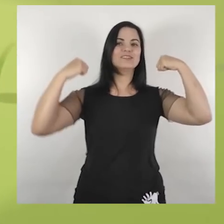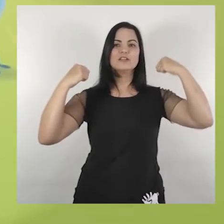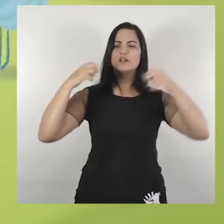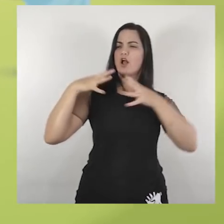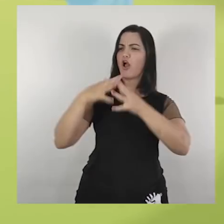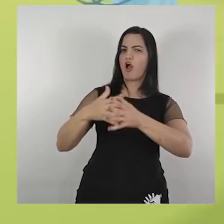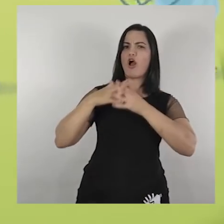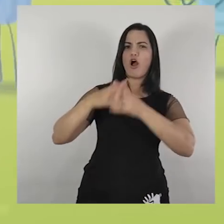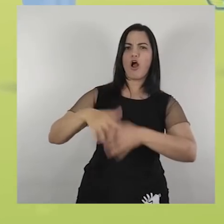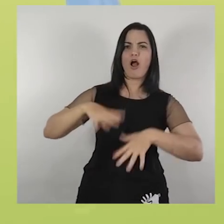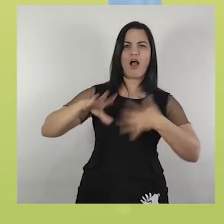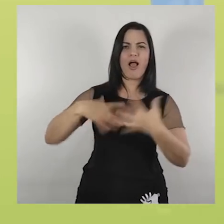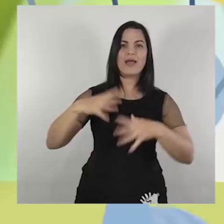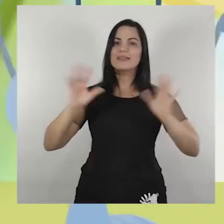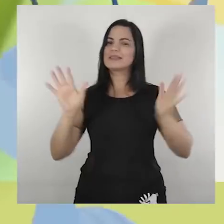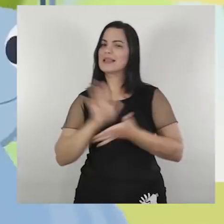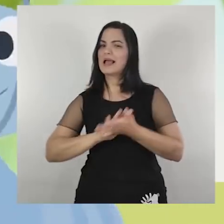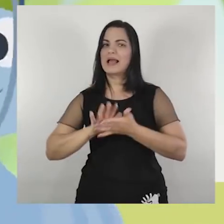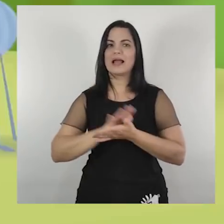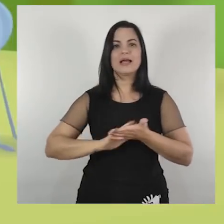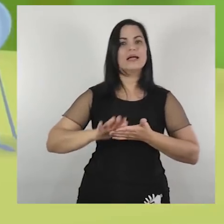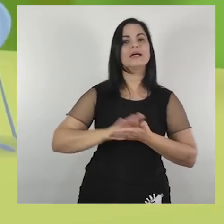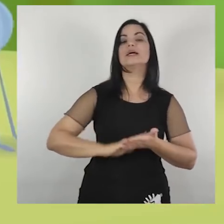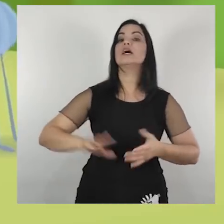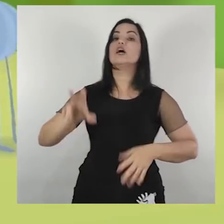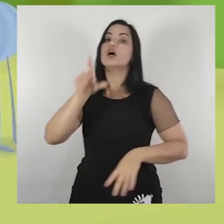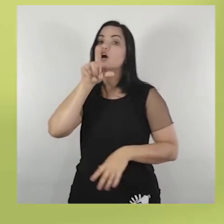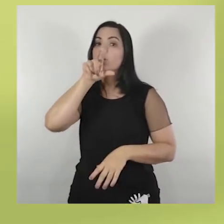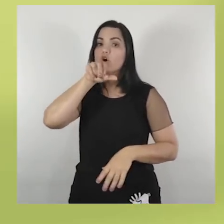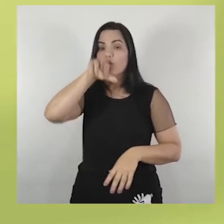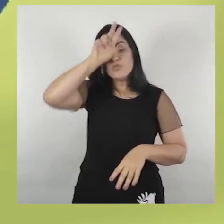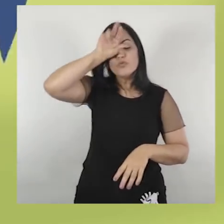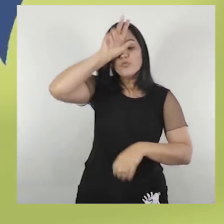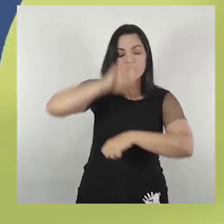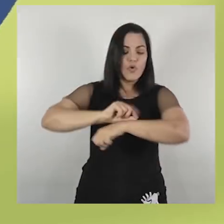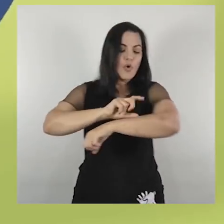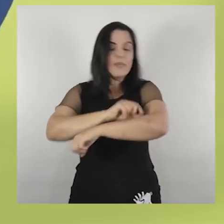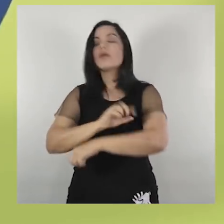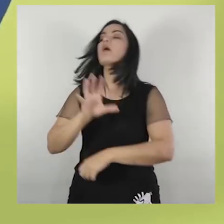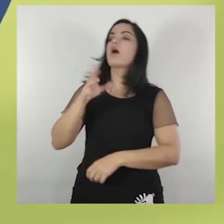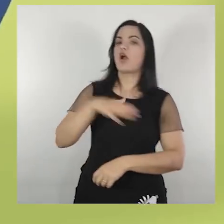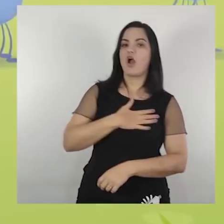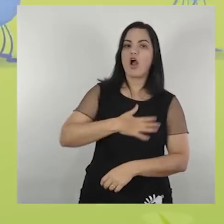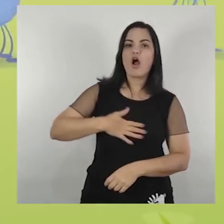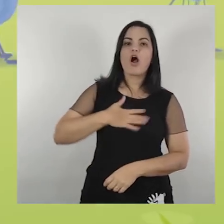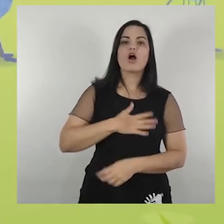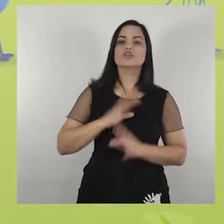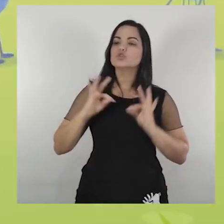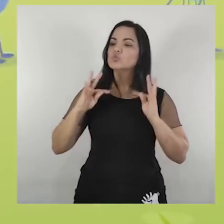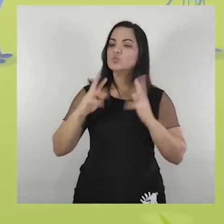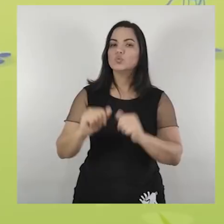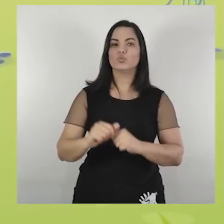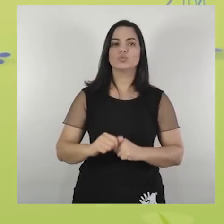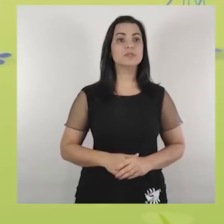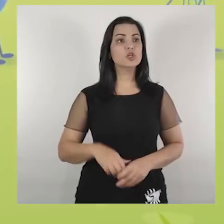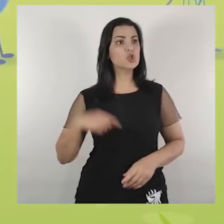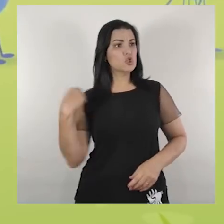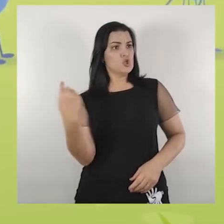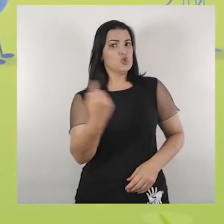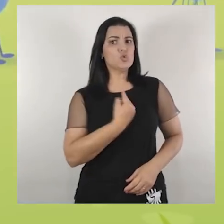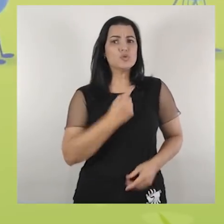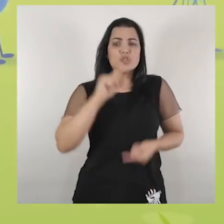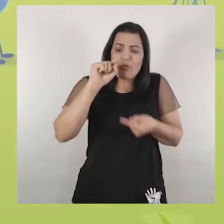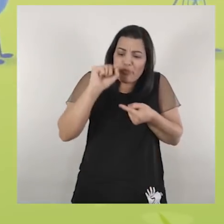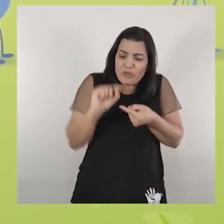tem complicação, tudo é bom pra formiga. Pra formiga é comida, tudo é bom. Somos